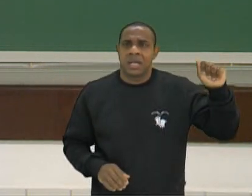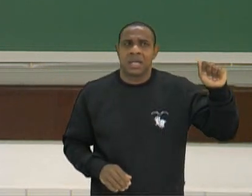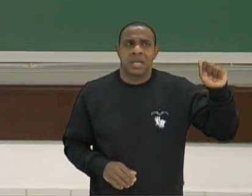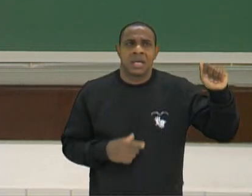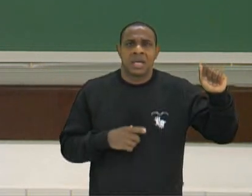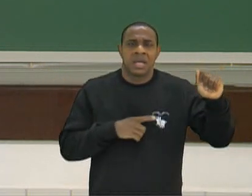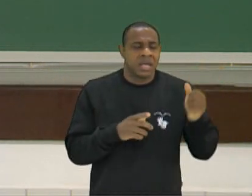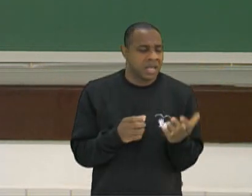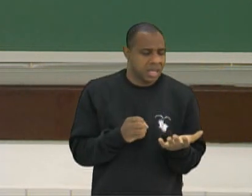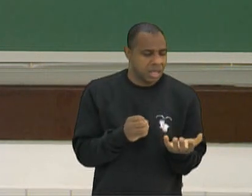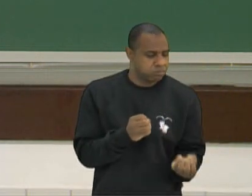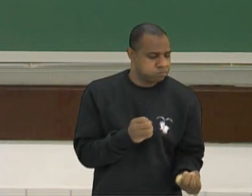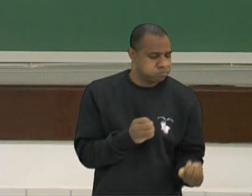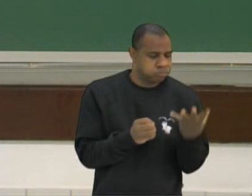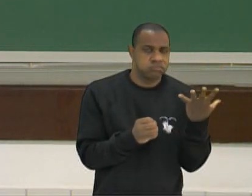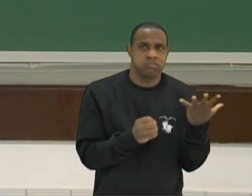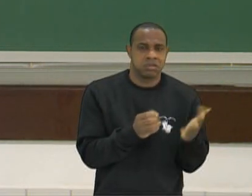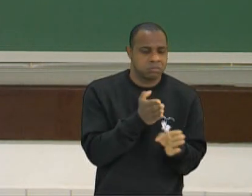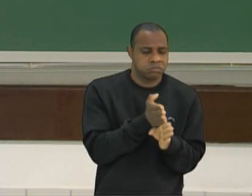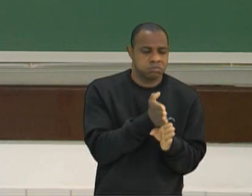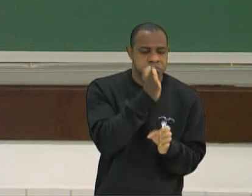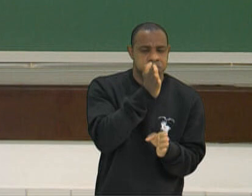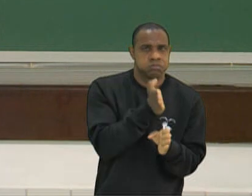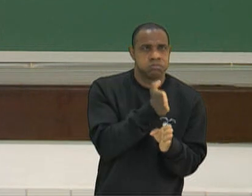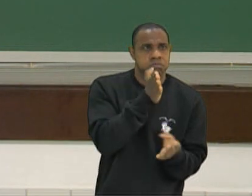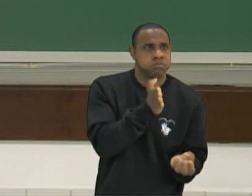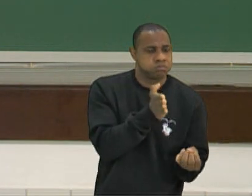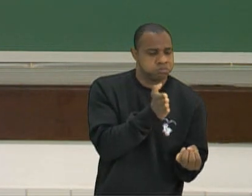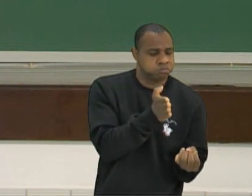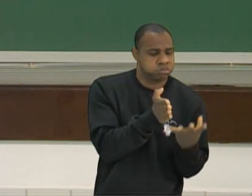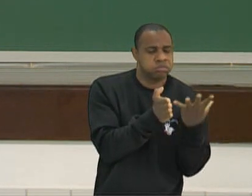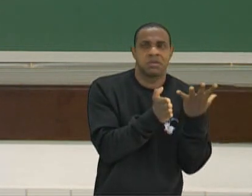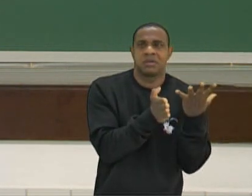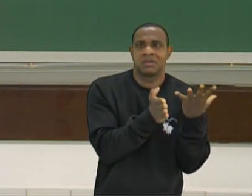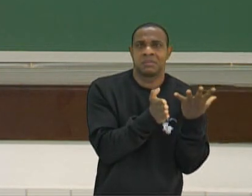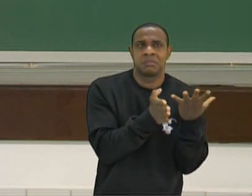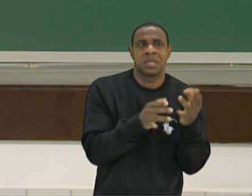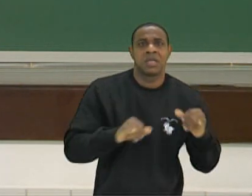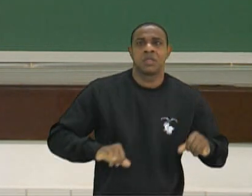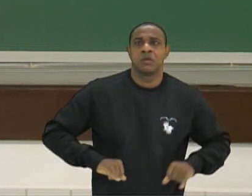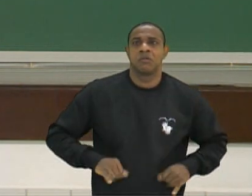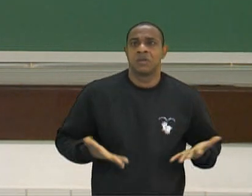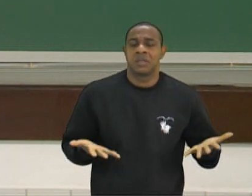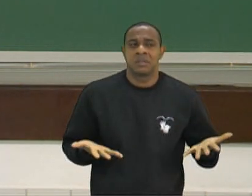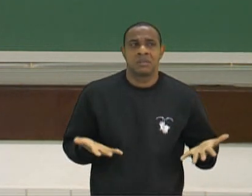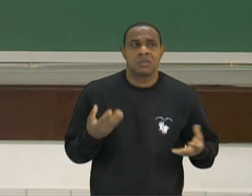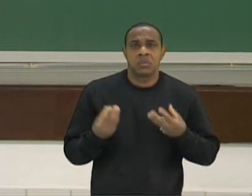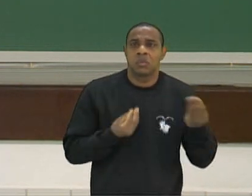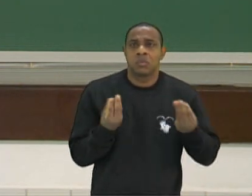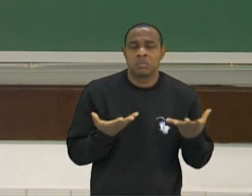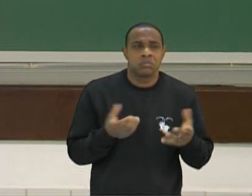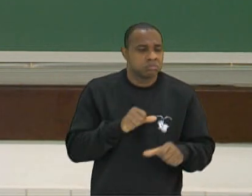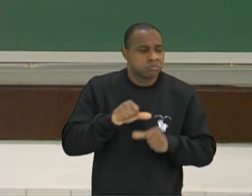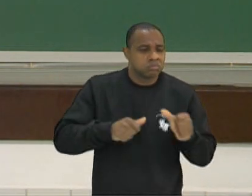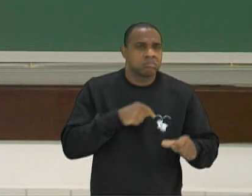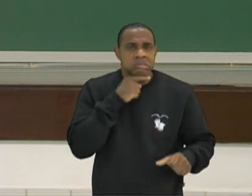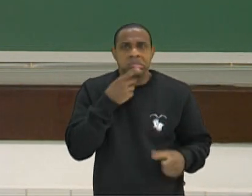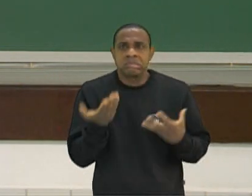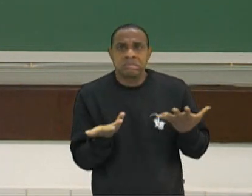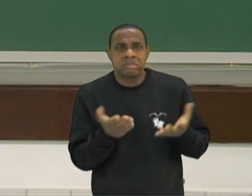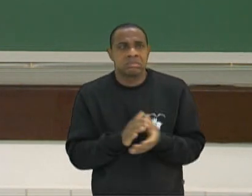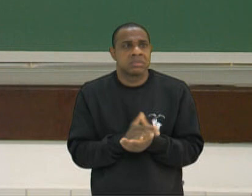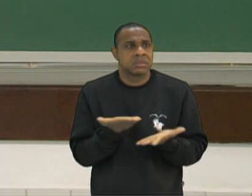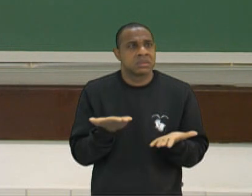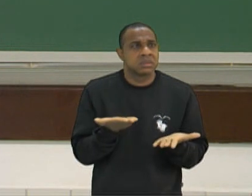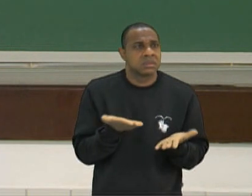luz, para você sofrer difração, então você precisa estar passando por um fragmento, um orifício muito pequeno. Então aí você vai ter assim, é muito pertinente